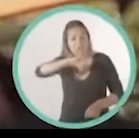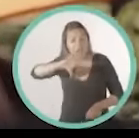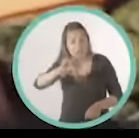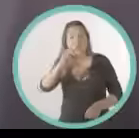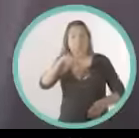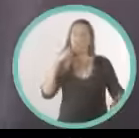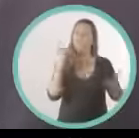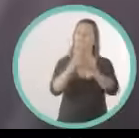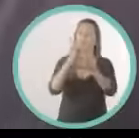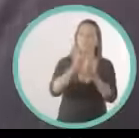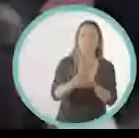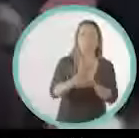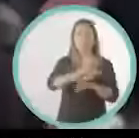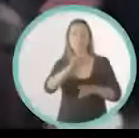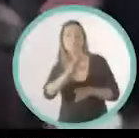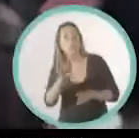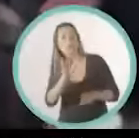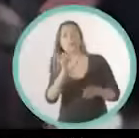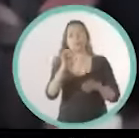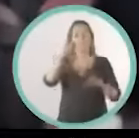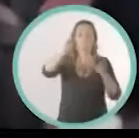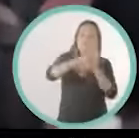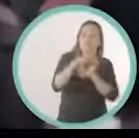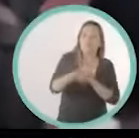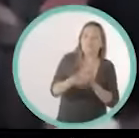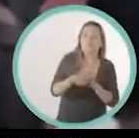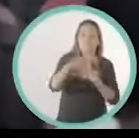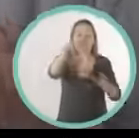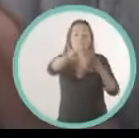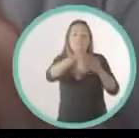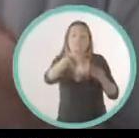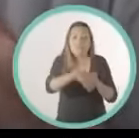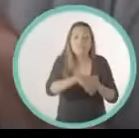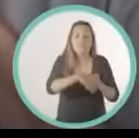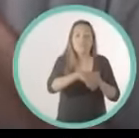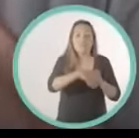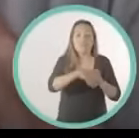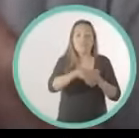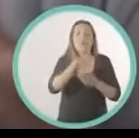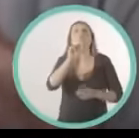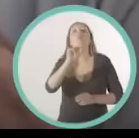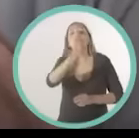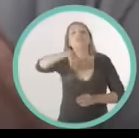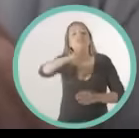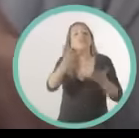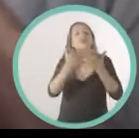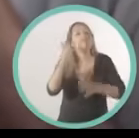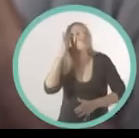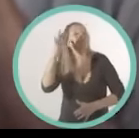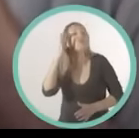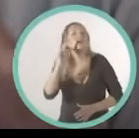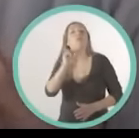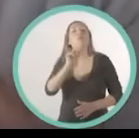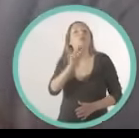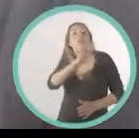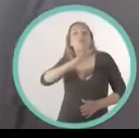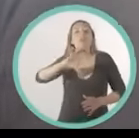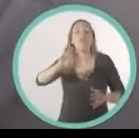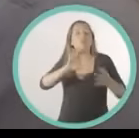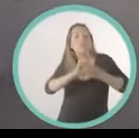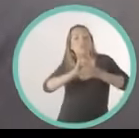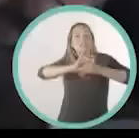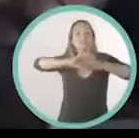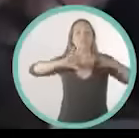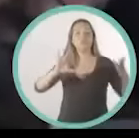um encontro. O que está em jogo não é eleição, não é troca de um prefeito por outro, não é um nome, não é um partido. O que está em jogo é uma cidade que vai ser